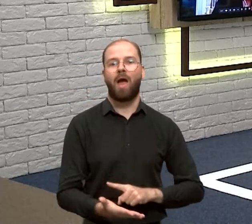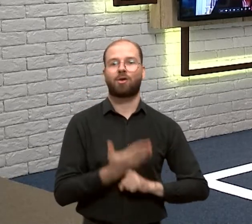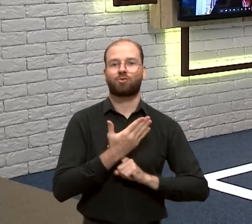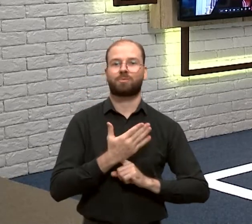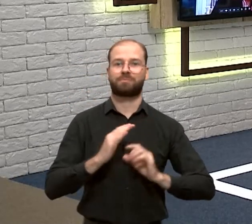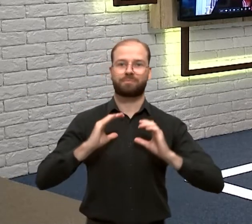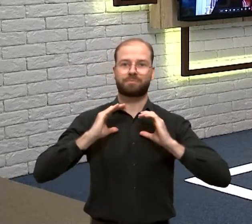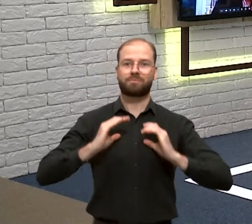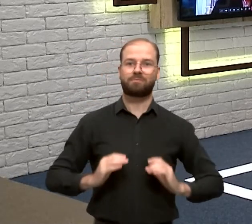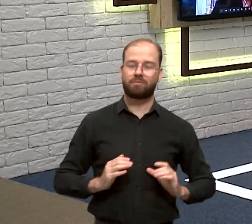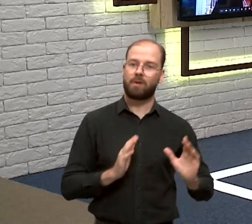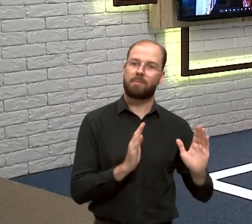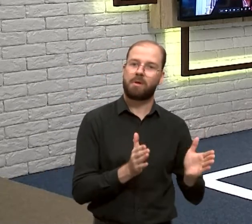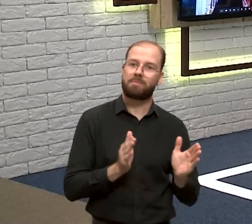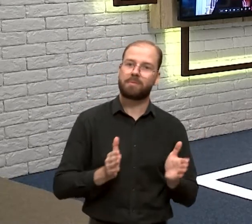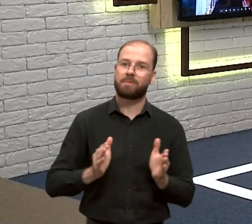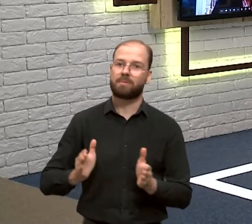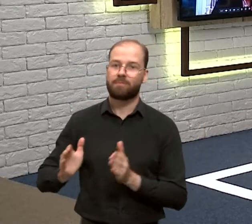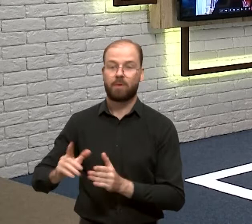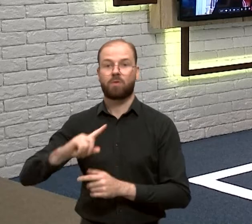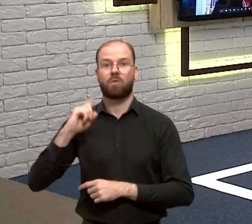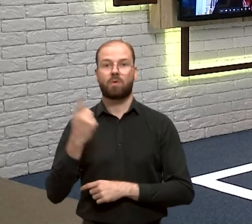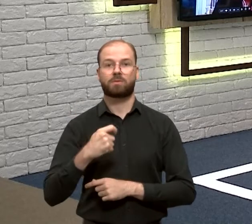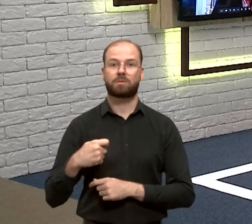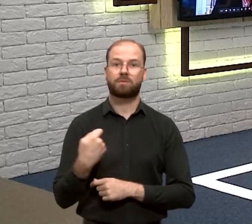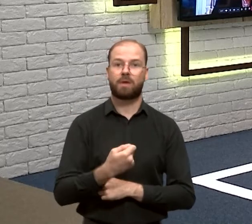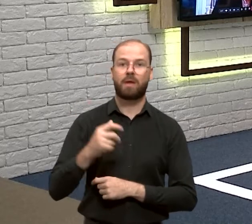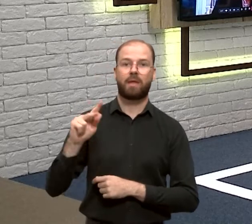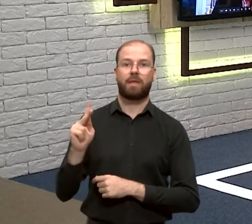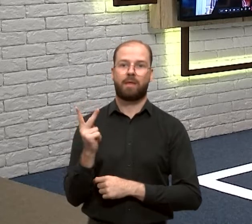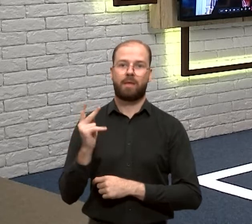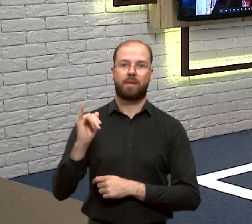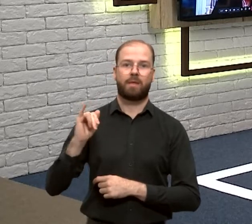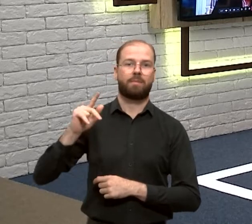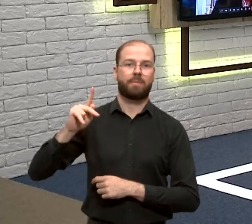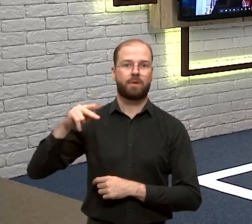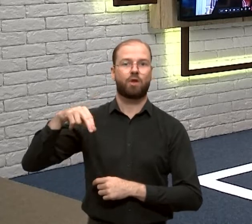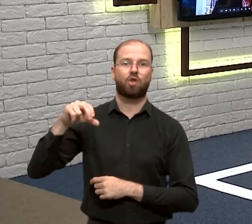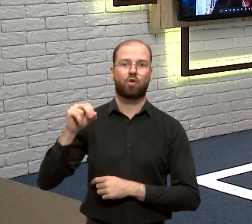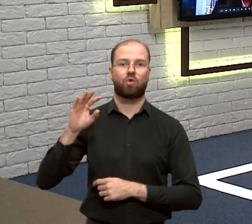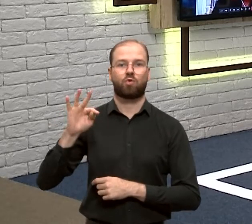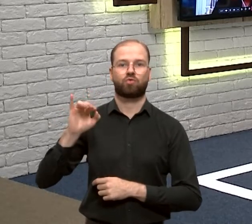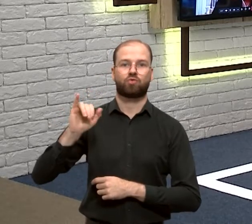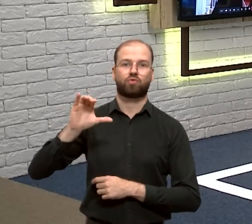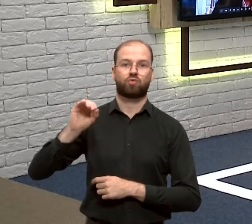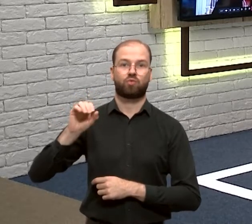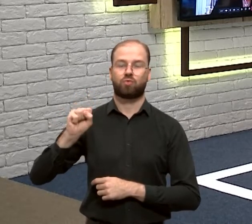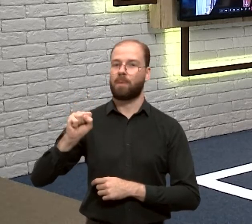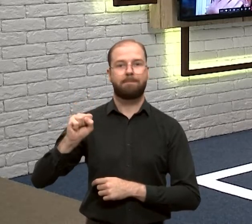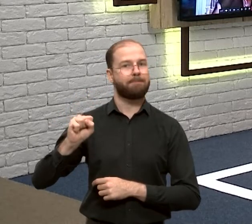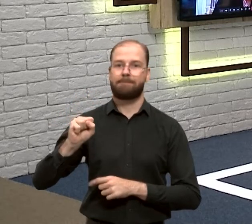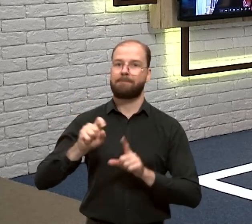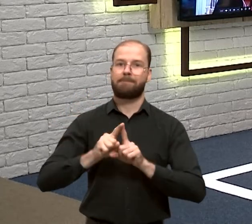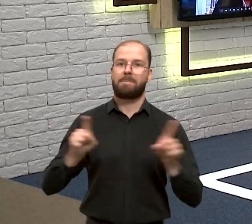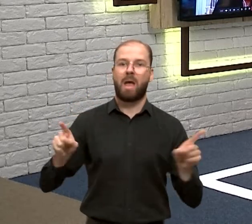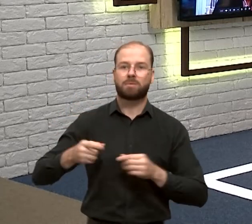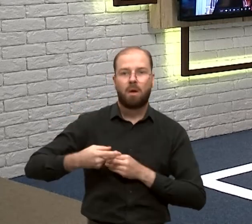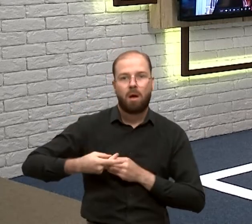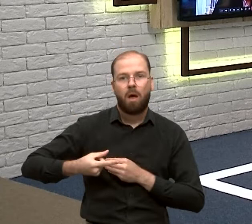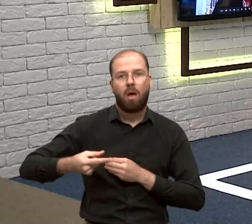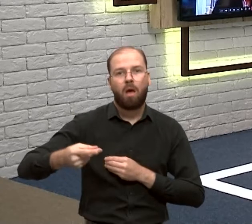comportamental regularizada, né? A gente chama de hipnóticos, mas eles não podem ser usados a longo prazo, por conta de seus